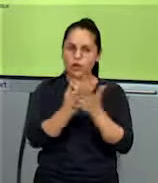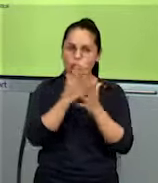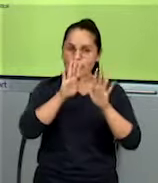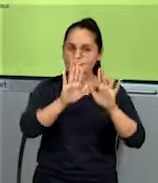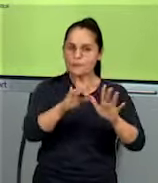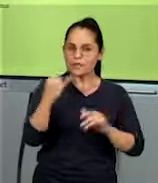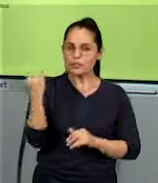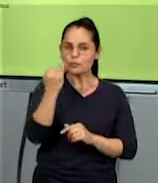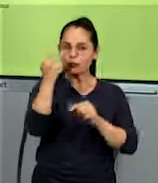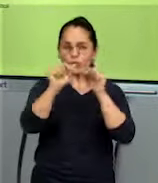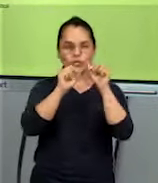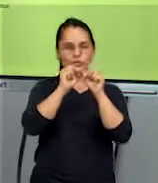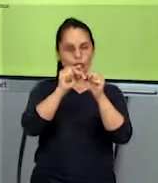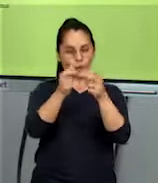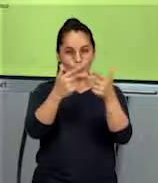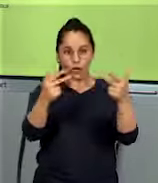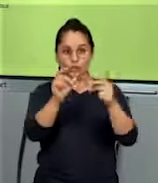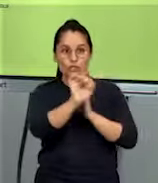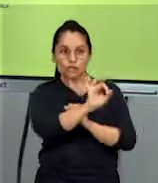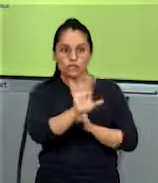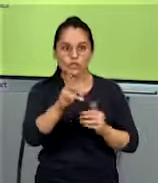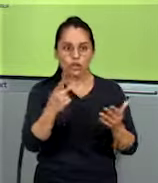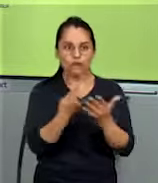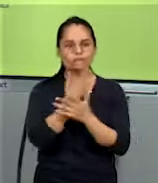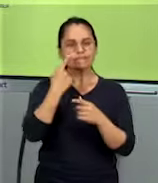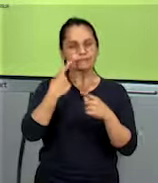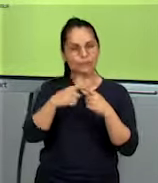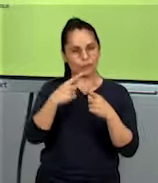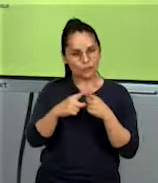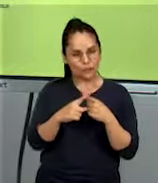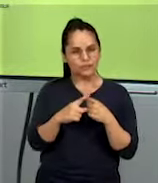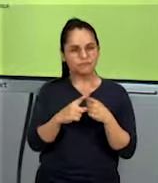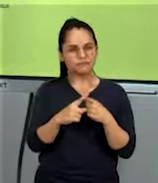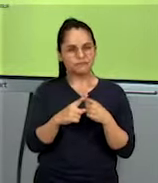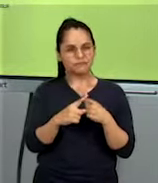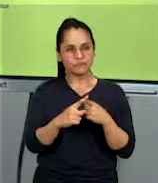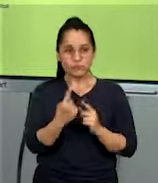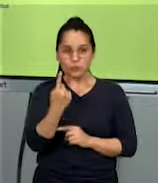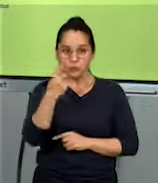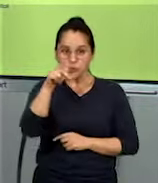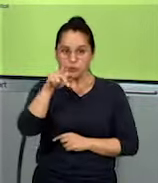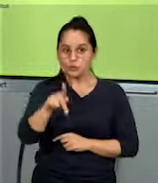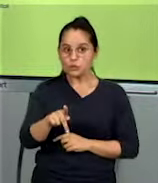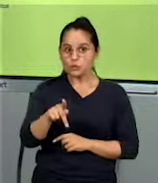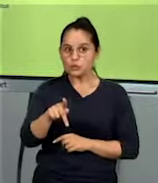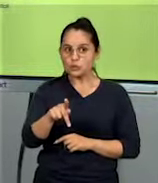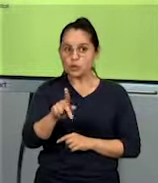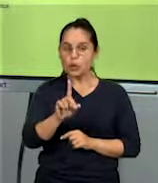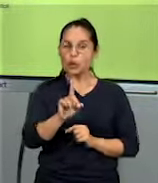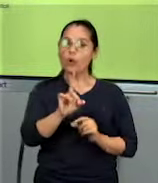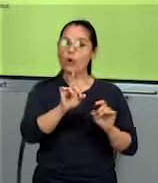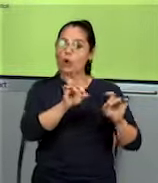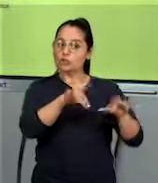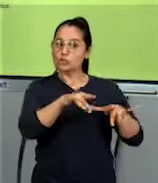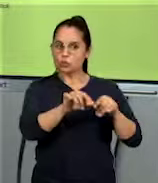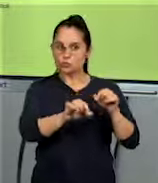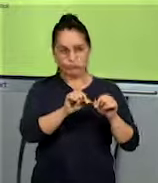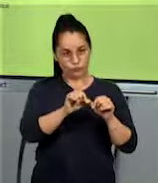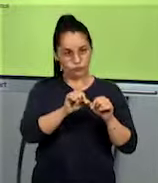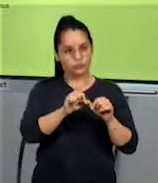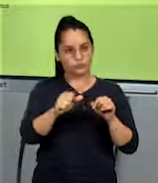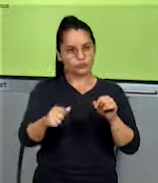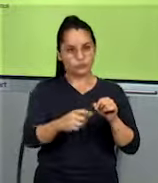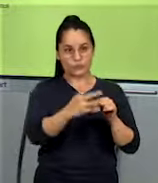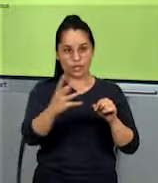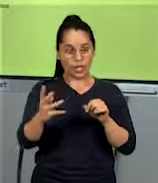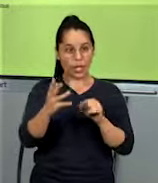é que é uma coisa que só aconteceu porque alguém deixou de estar na cota daqueles que